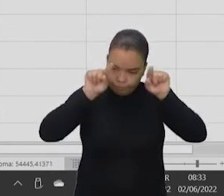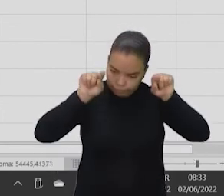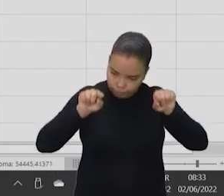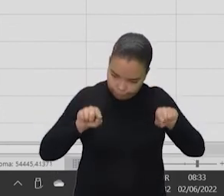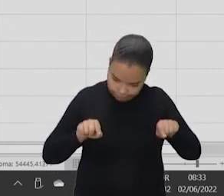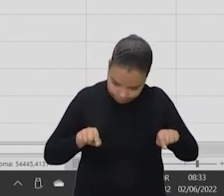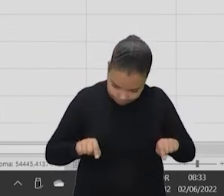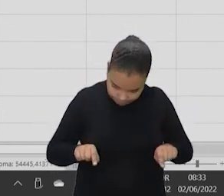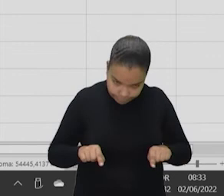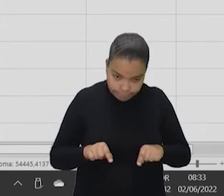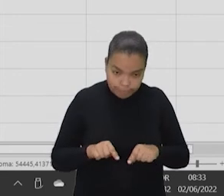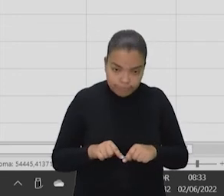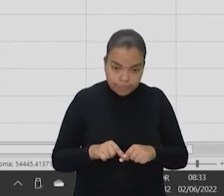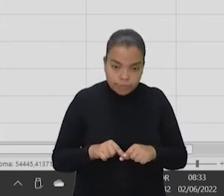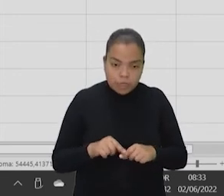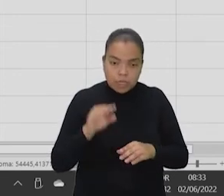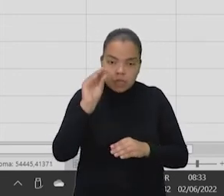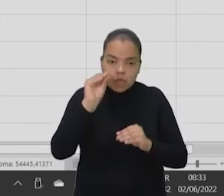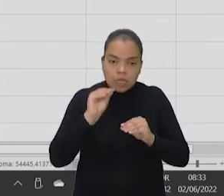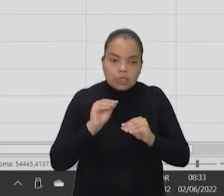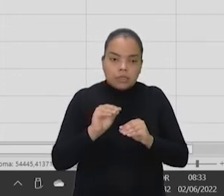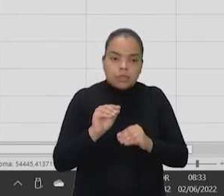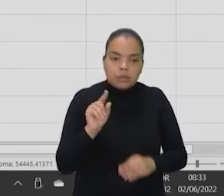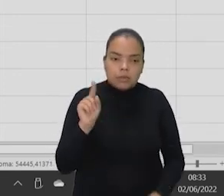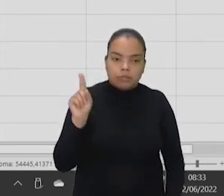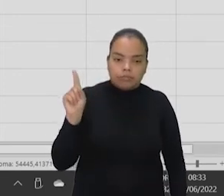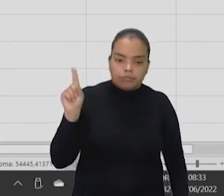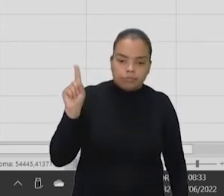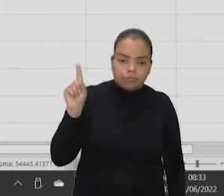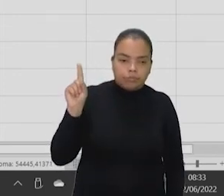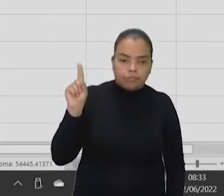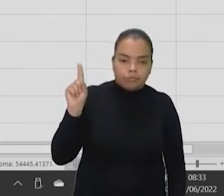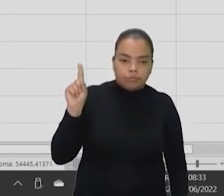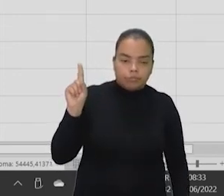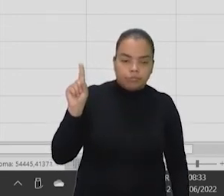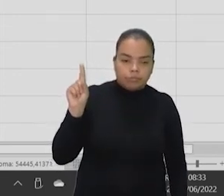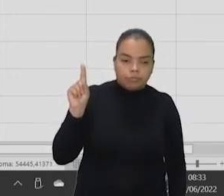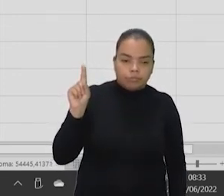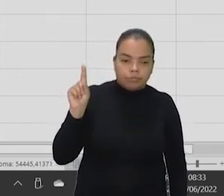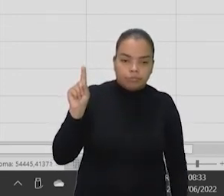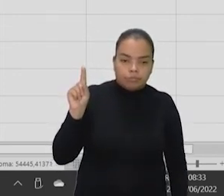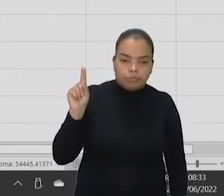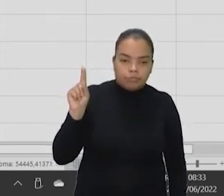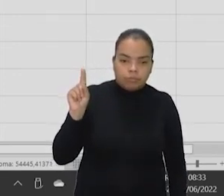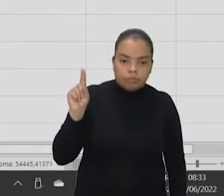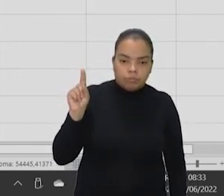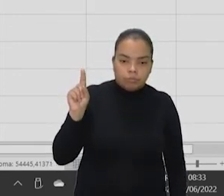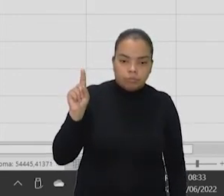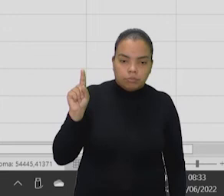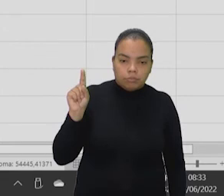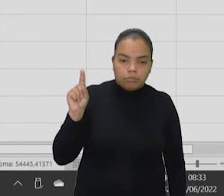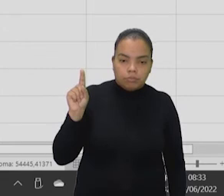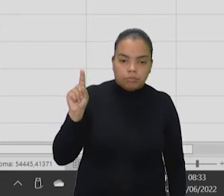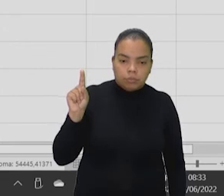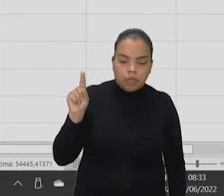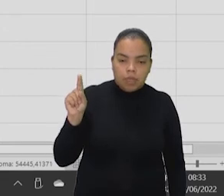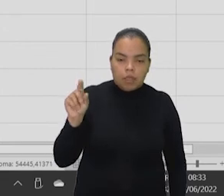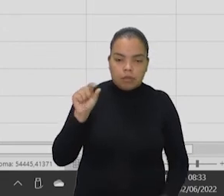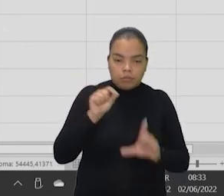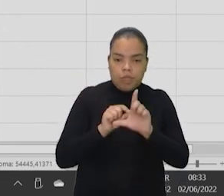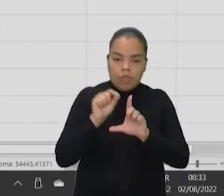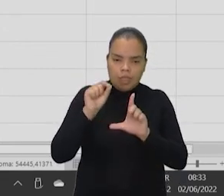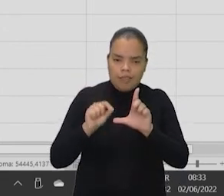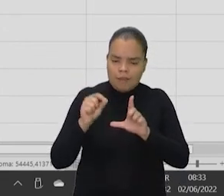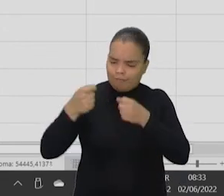lá em cima onde está inserir, tá vendo lá em cima, inserir gráficos recomendados. Aí vai aparecer uma série de